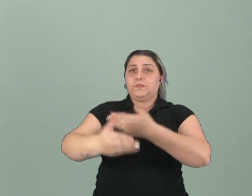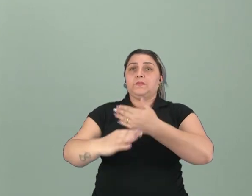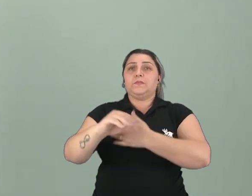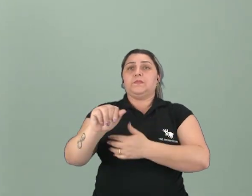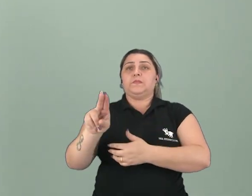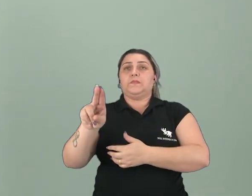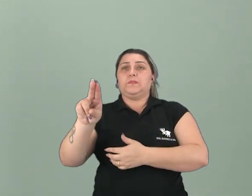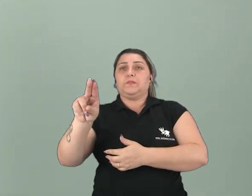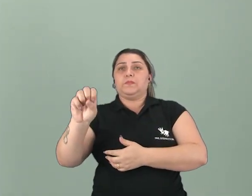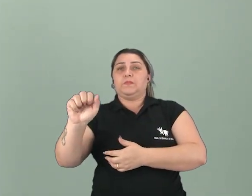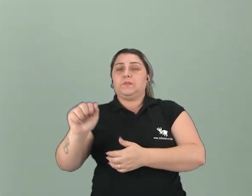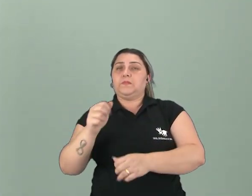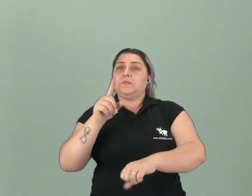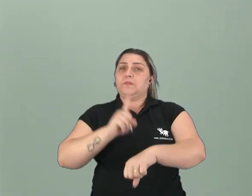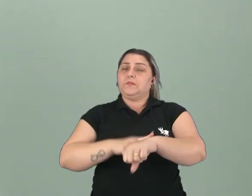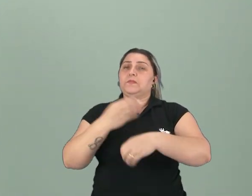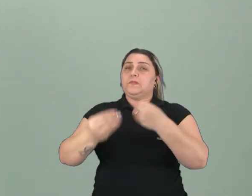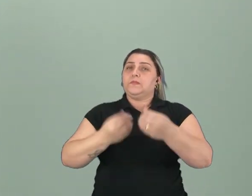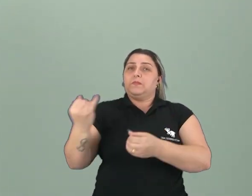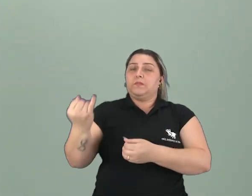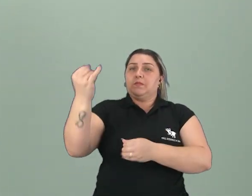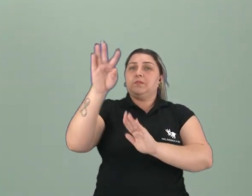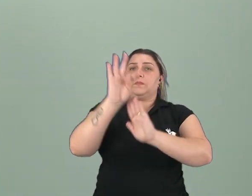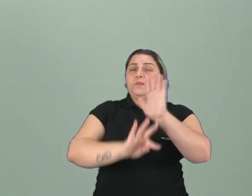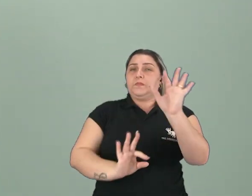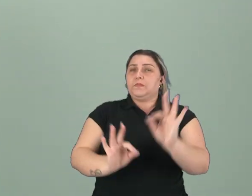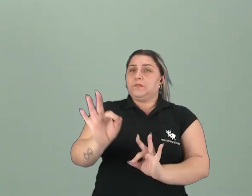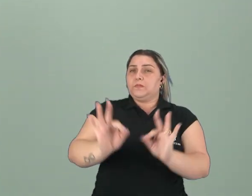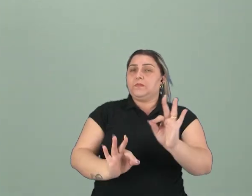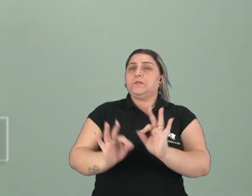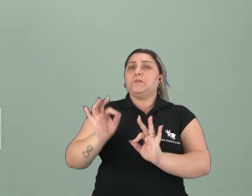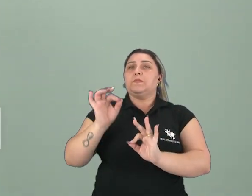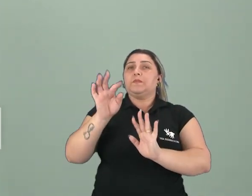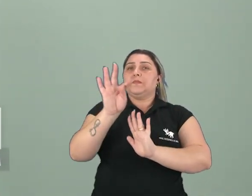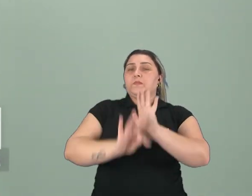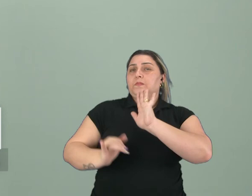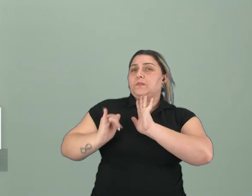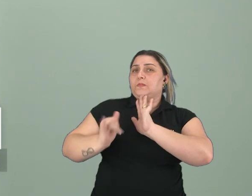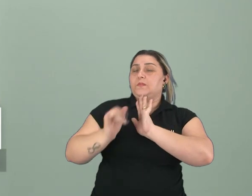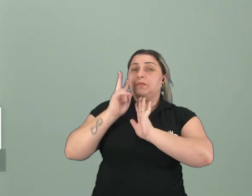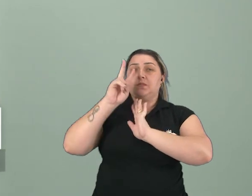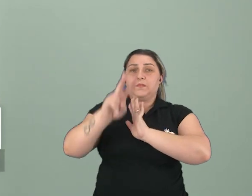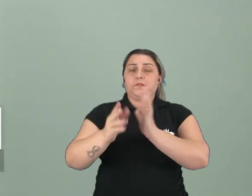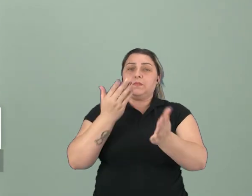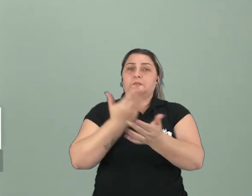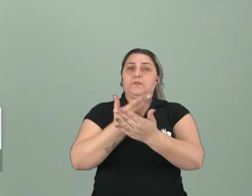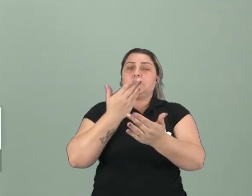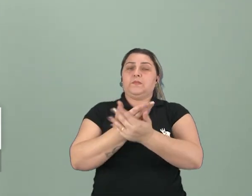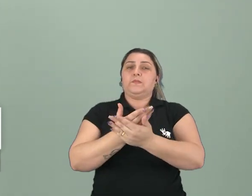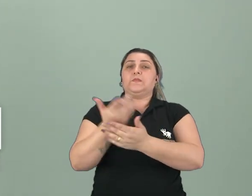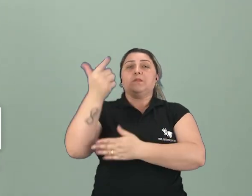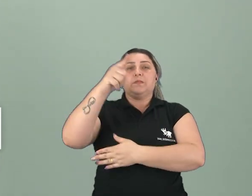e tempo, como ela é importante na construção do texto narrativo. E revejam